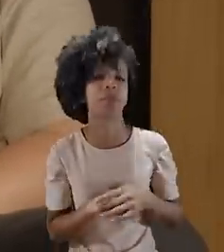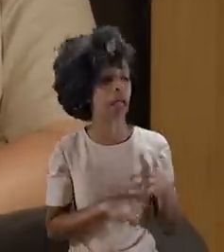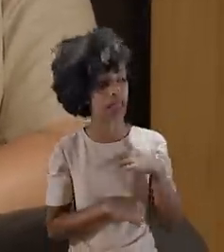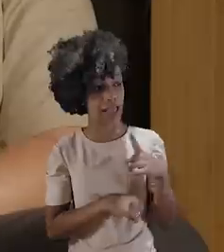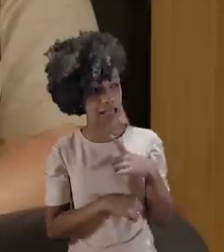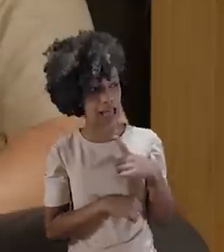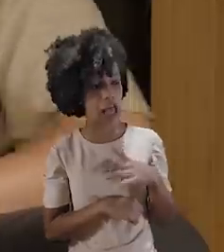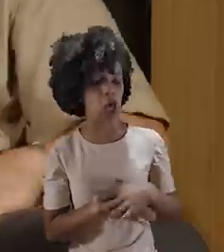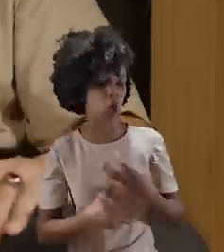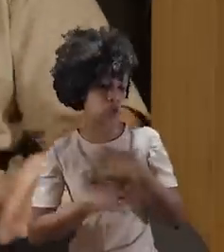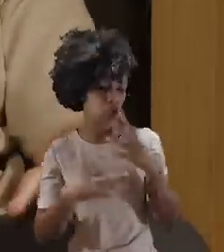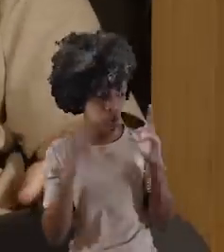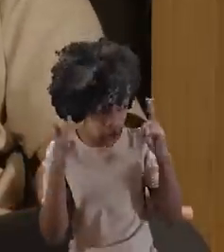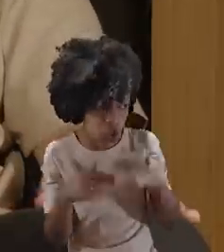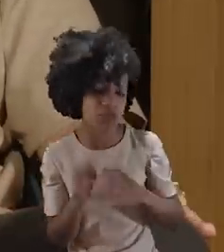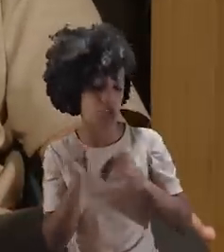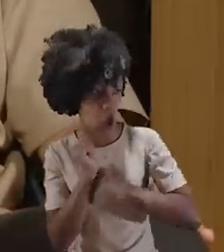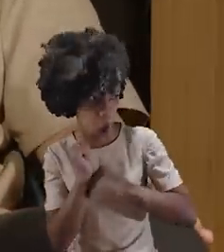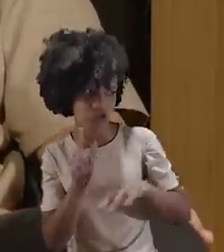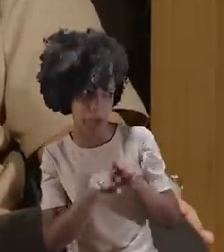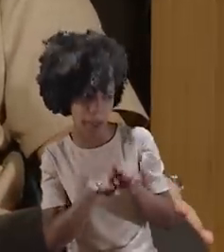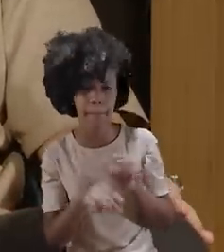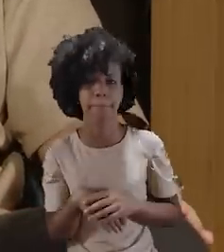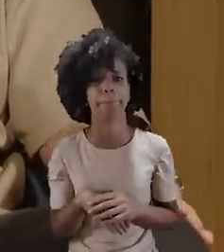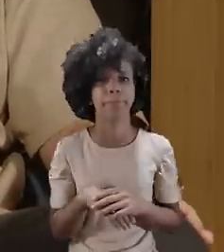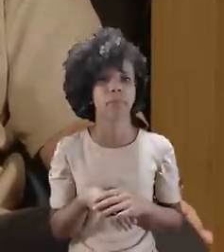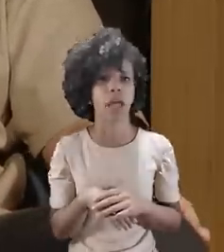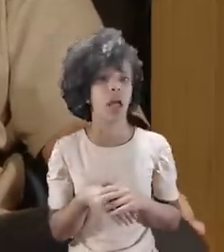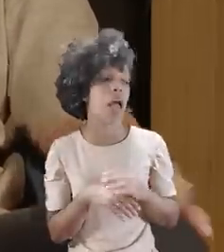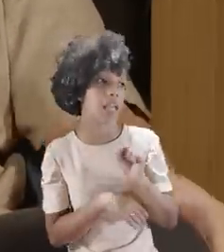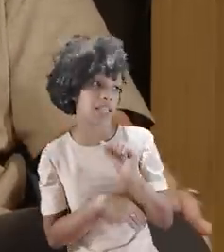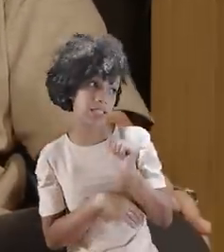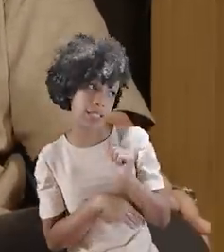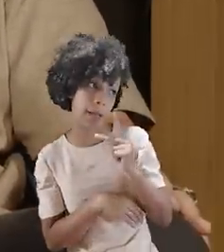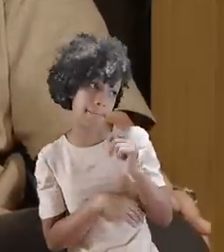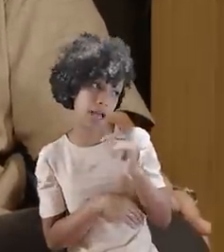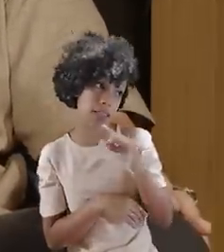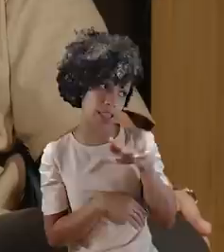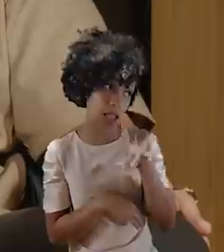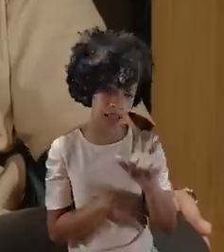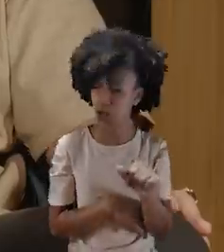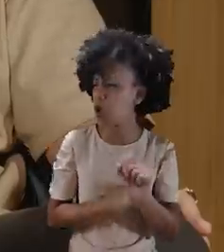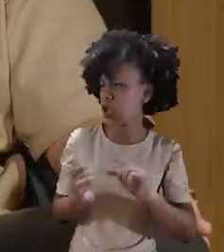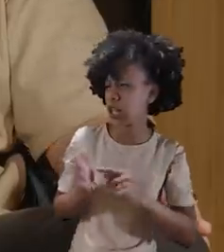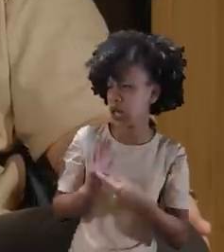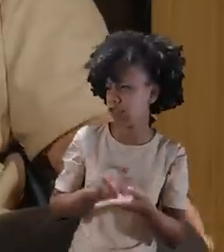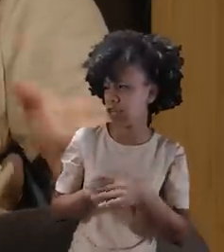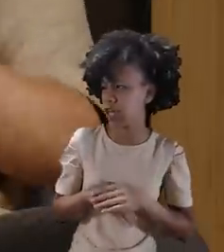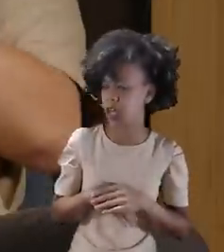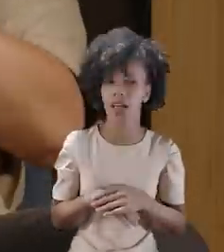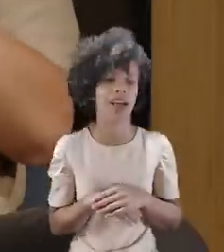tem o seu tipo de código né claro que eu uso bastante essa patada quem é sapatão sapatão ela